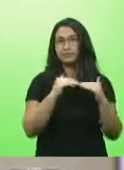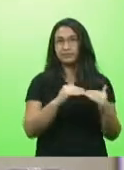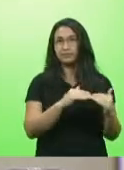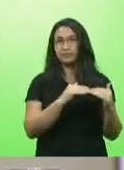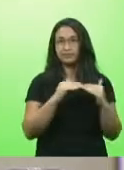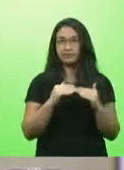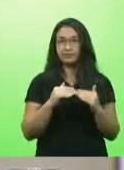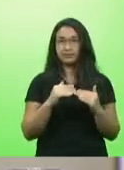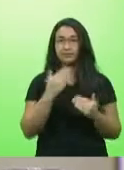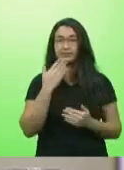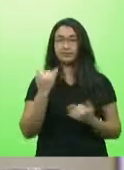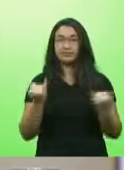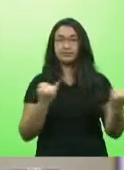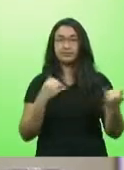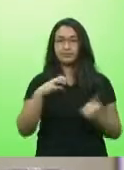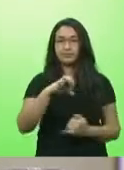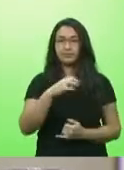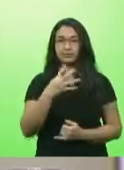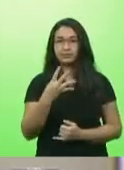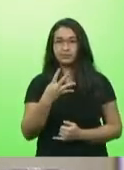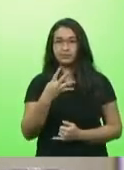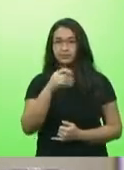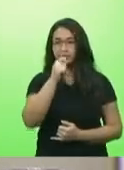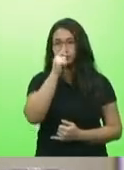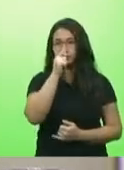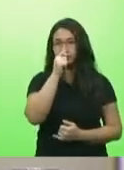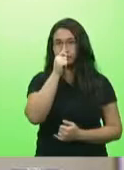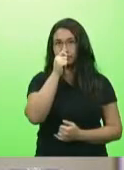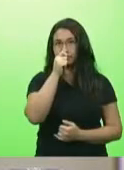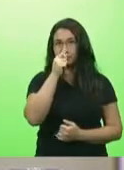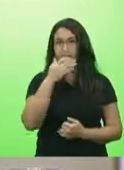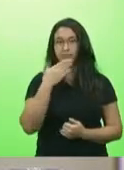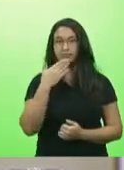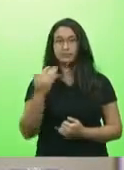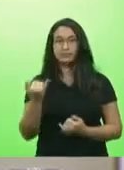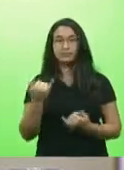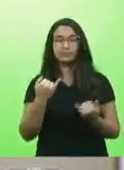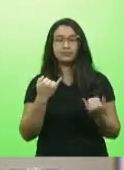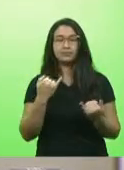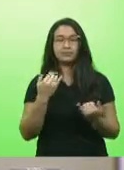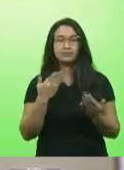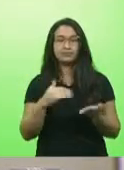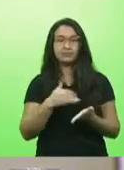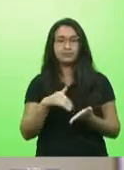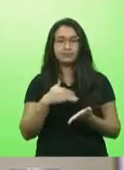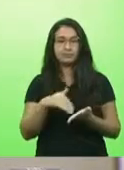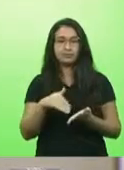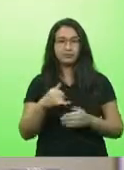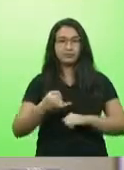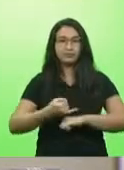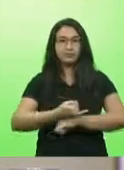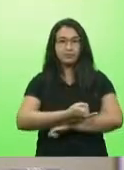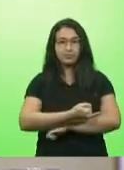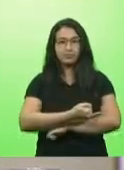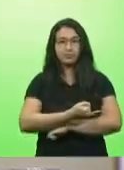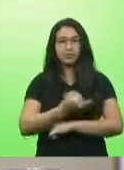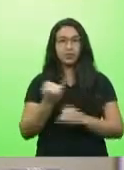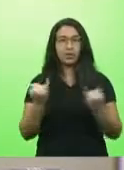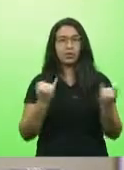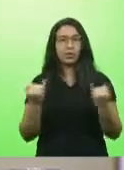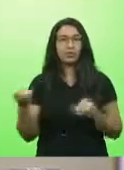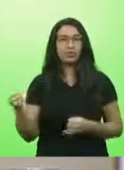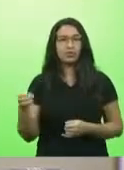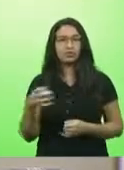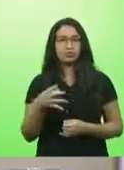unanimidade pedido de informação 94 autor deputado João Amin solicitando ao secretário do estado da infraestrutura informações atualizadas acerca do